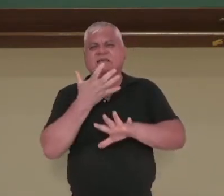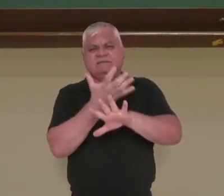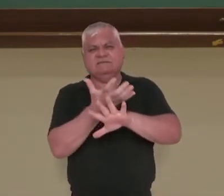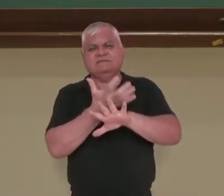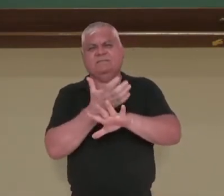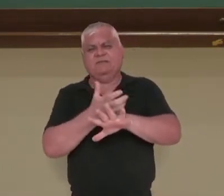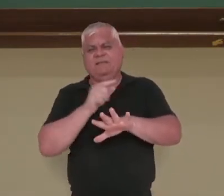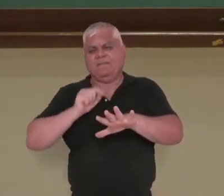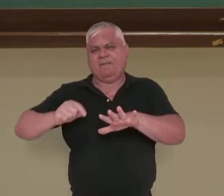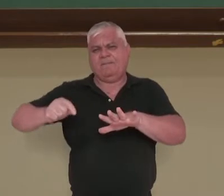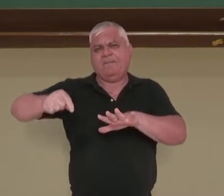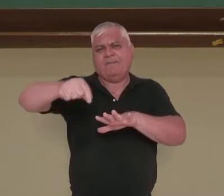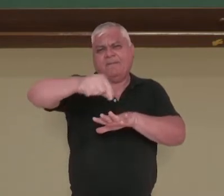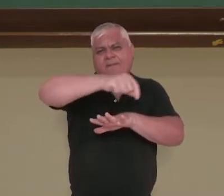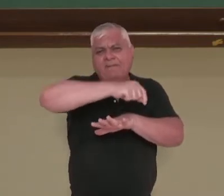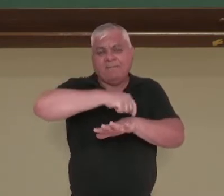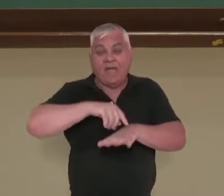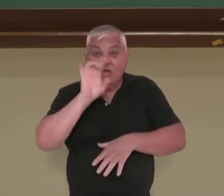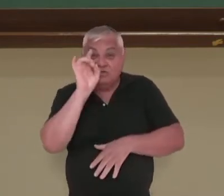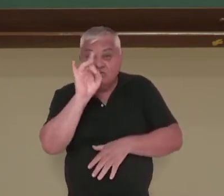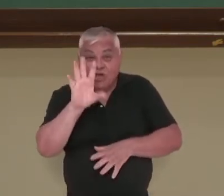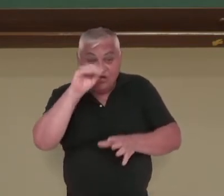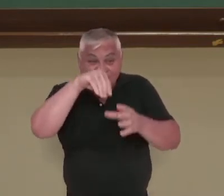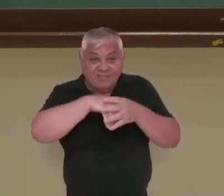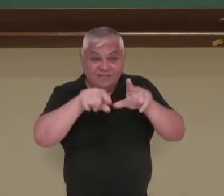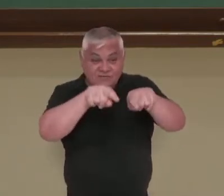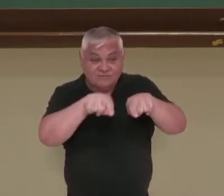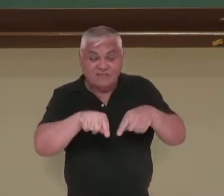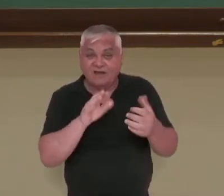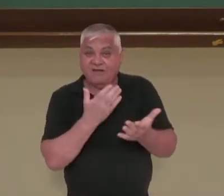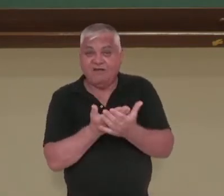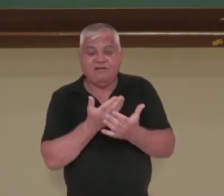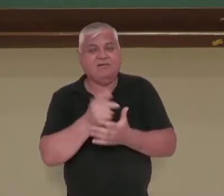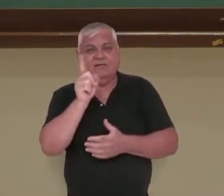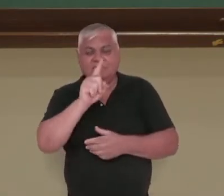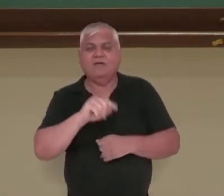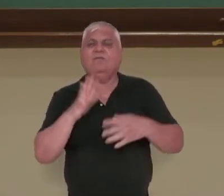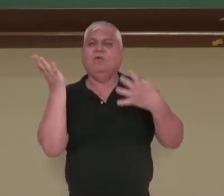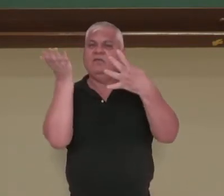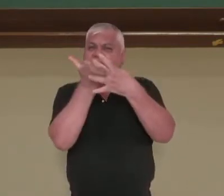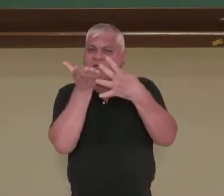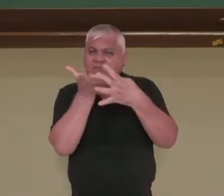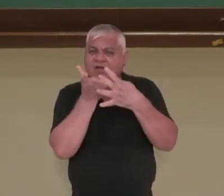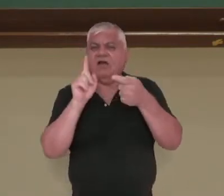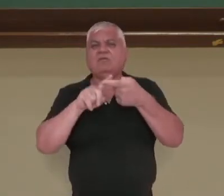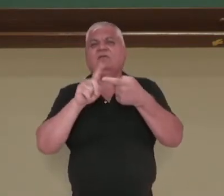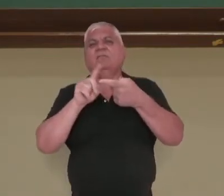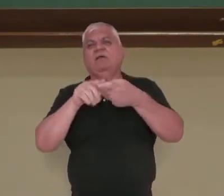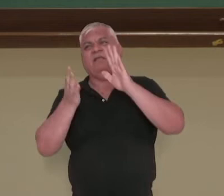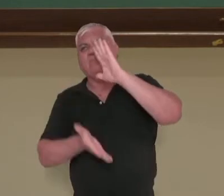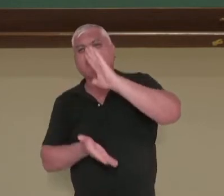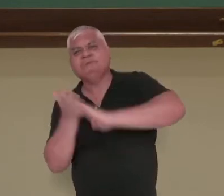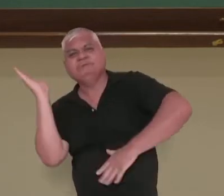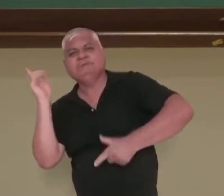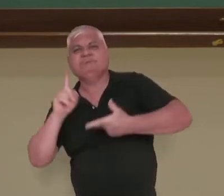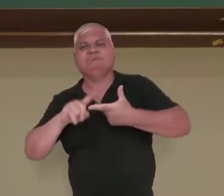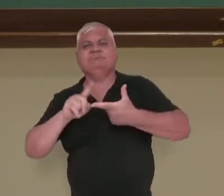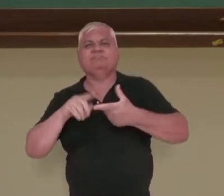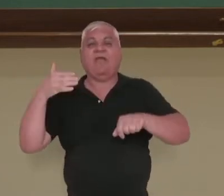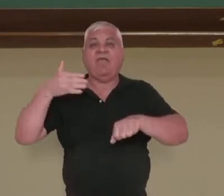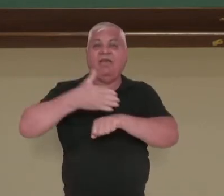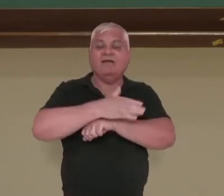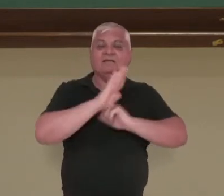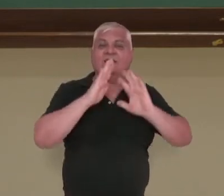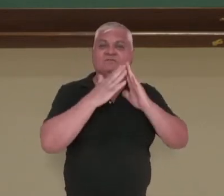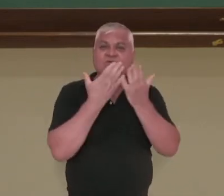em diversos momentos, não só dentro de sala de aula, mas no recreio, uma entrada, uma saída. Vocês muitas vezes pode ser que eles